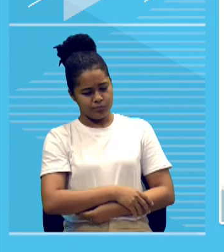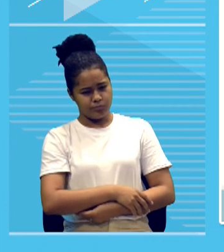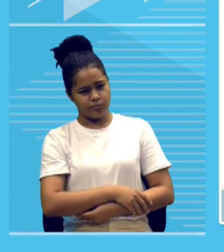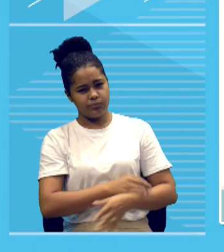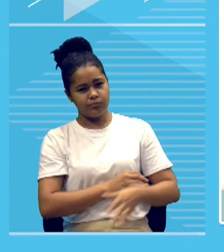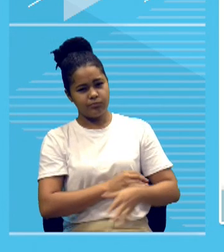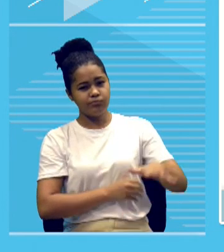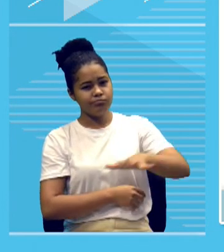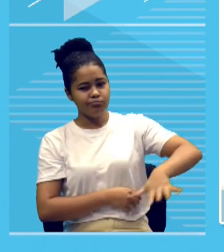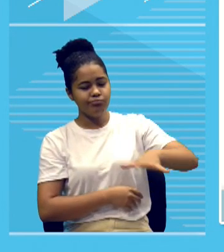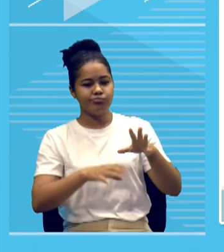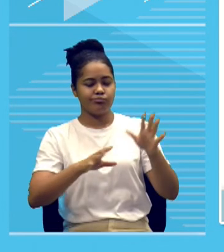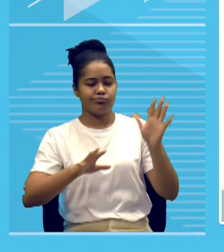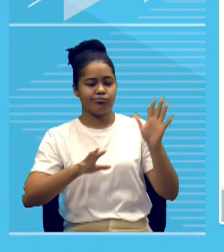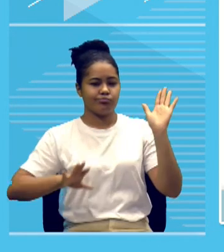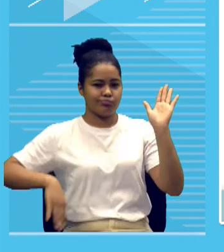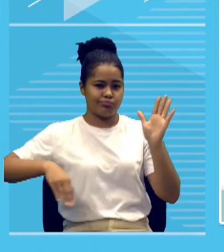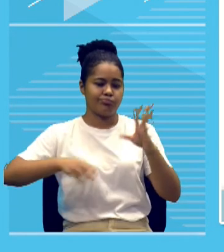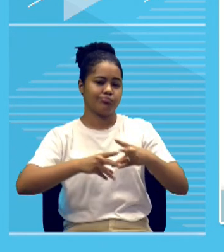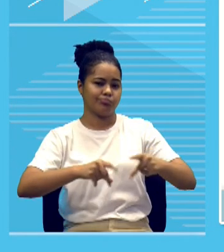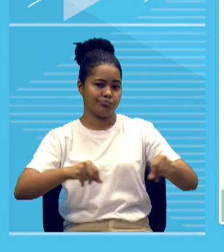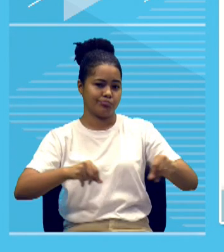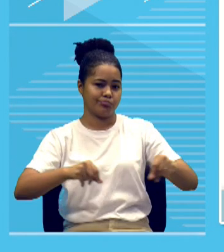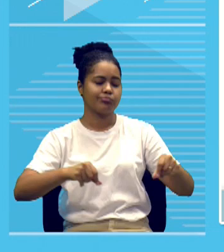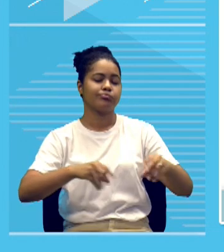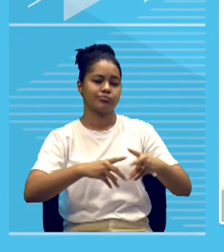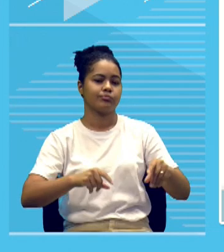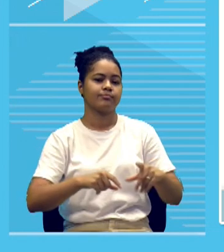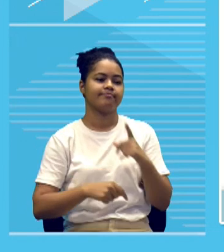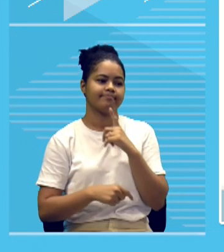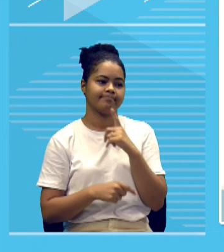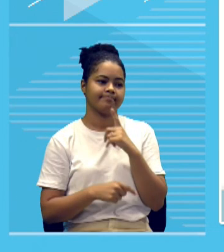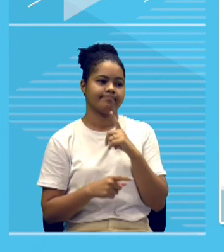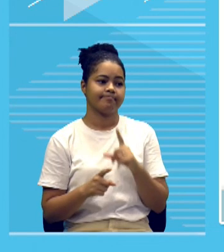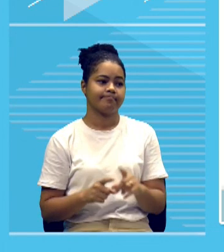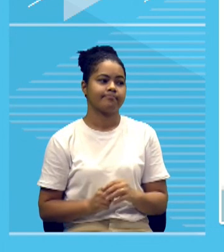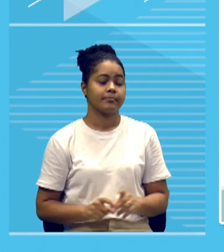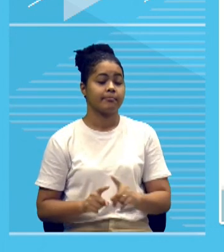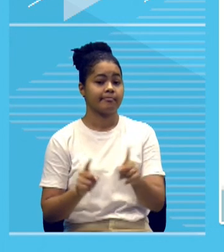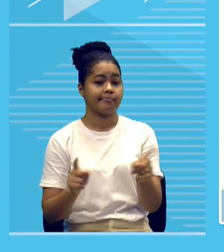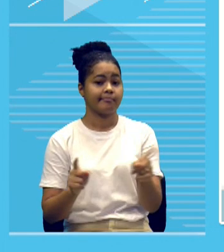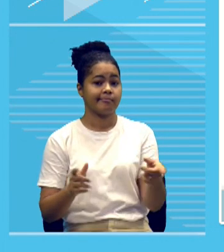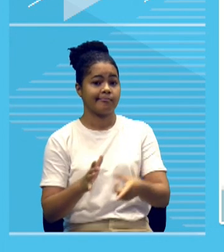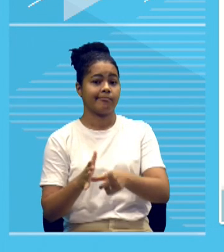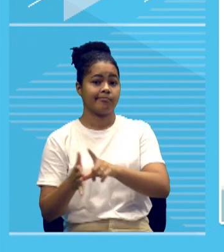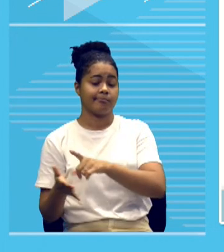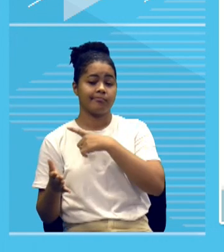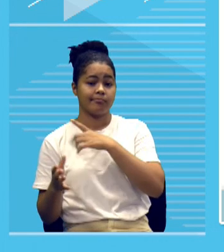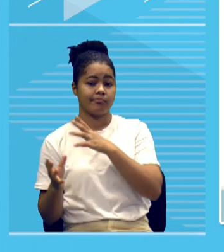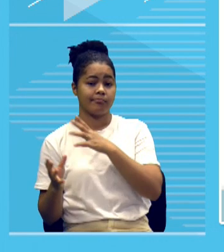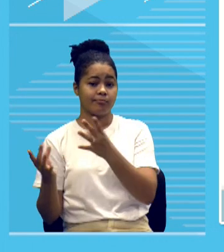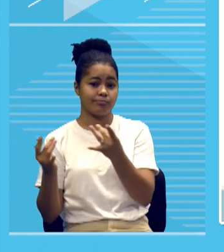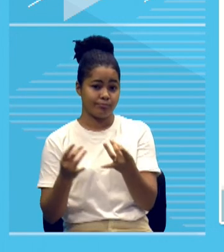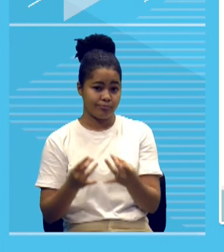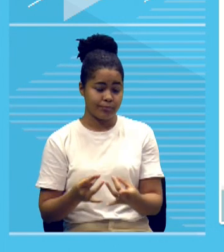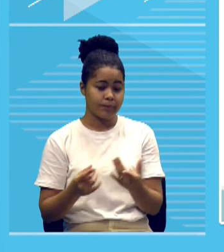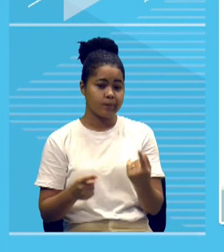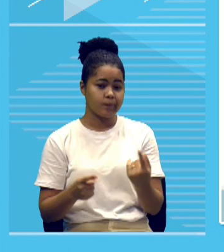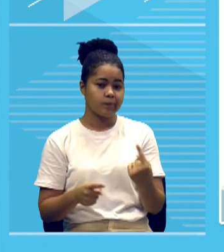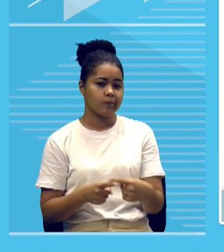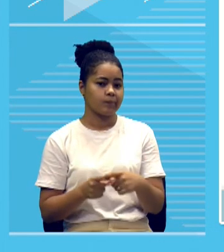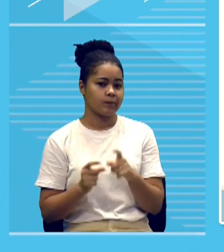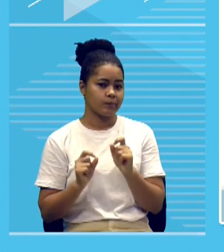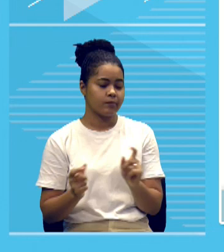é um sim agora eu tenho um pequeno detalhe né quando você vai estar aerogeradores no litoral você aos poucos vai matando por